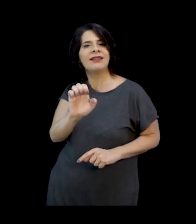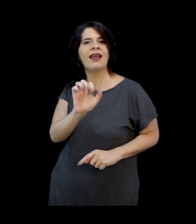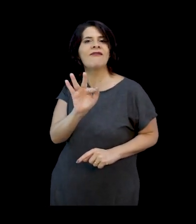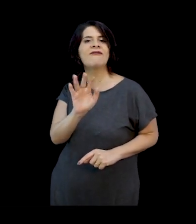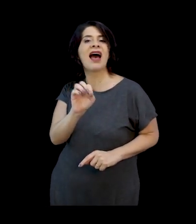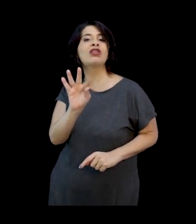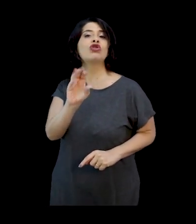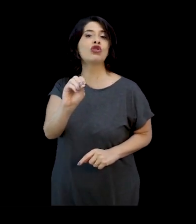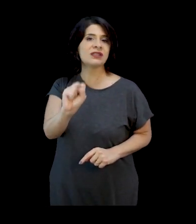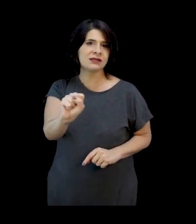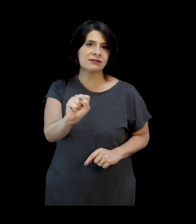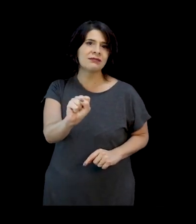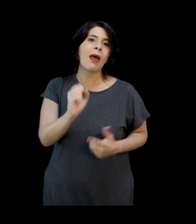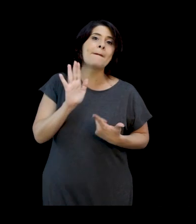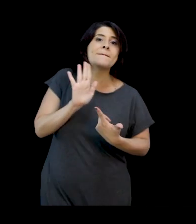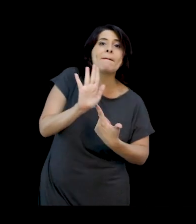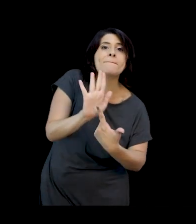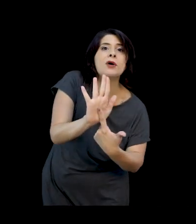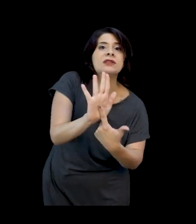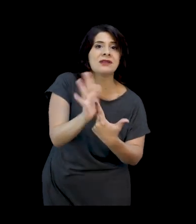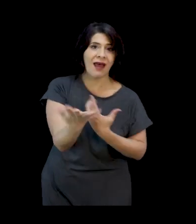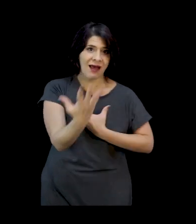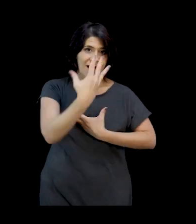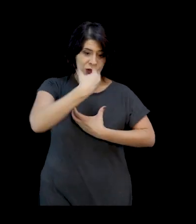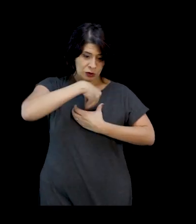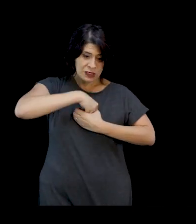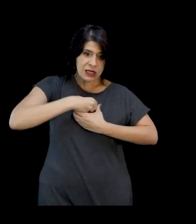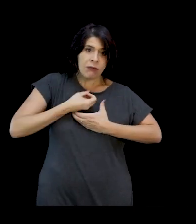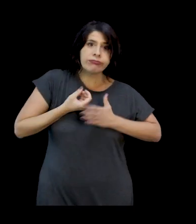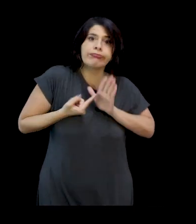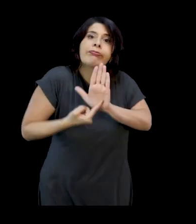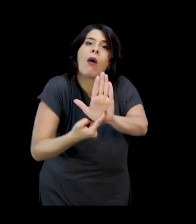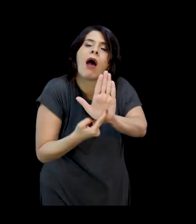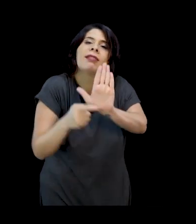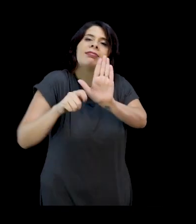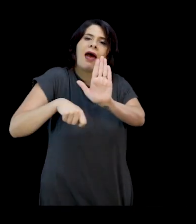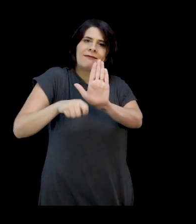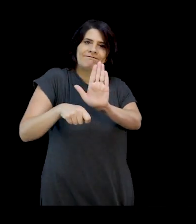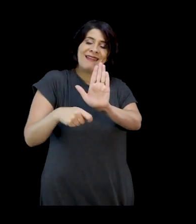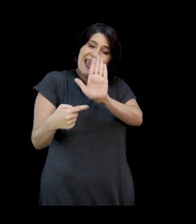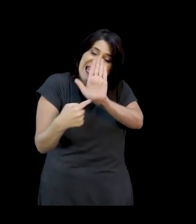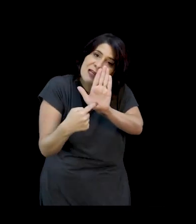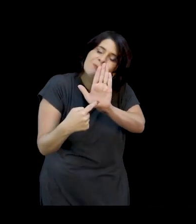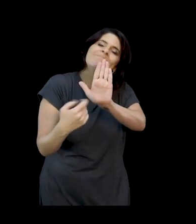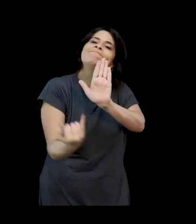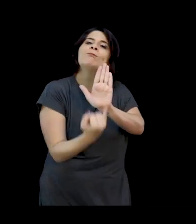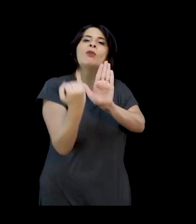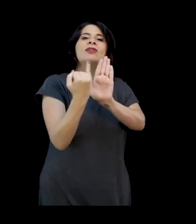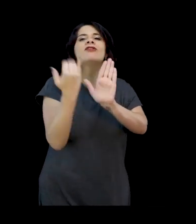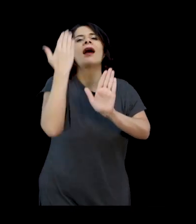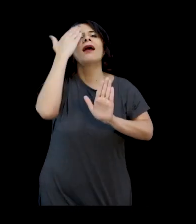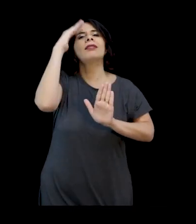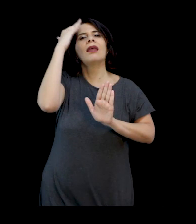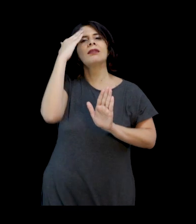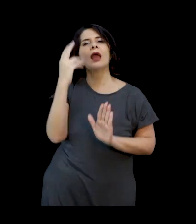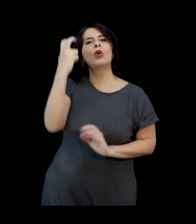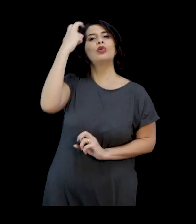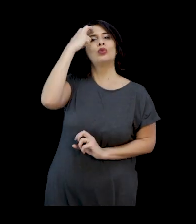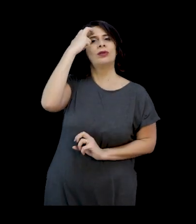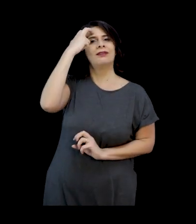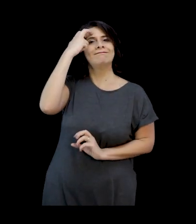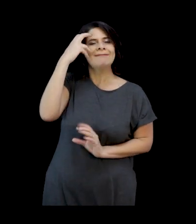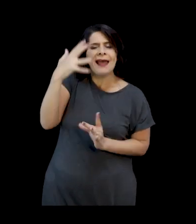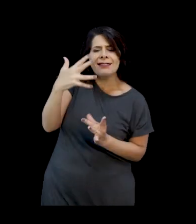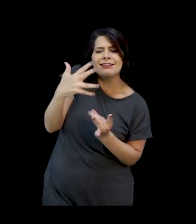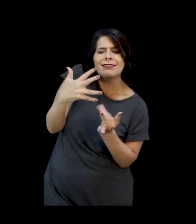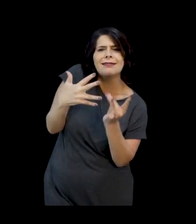essa subjetividade, ele faz disso uma condição sine qua non para que a gente compreenda a cultura num sentido mais